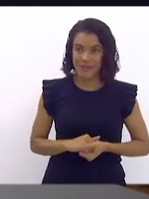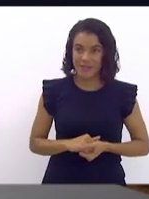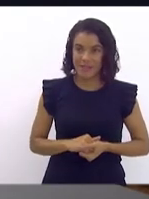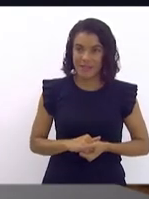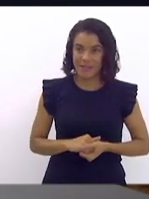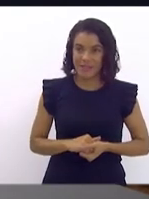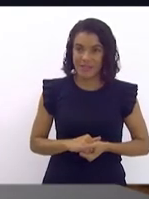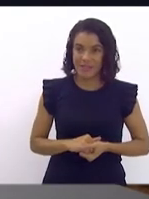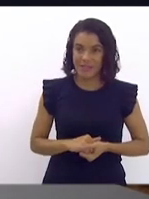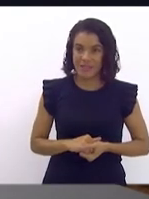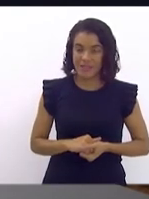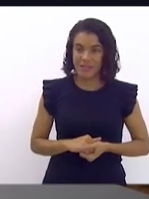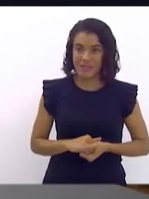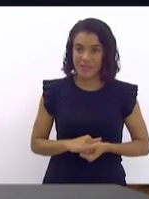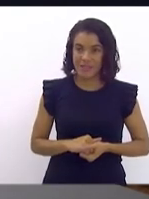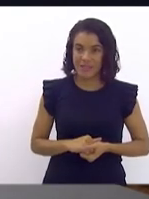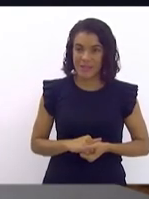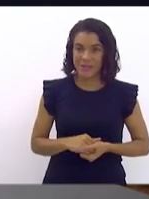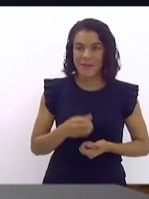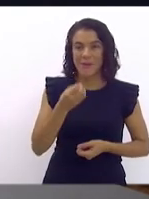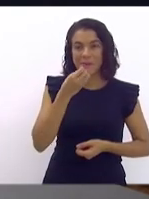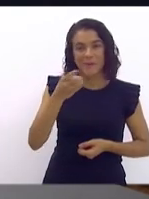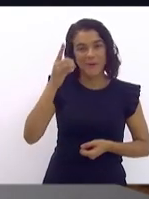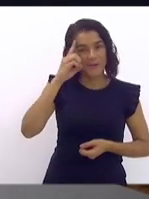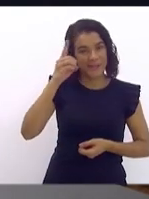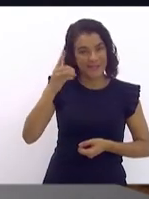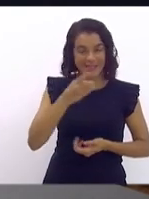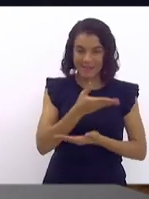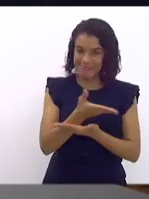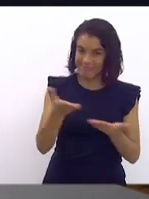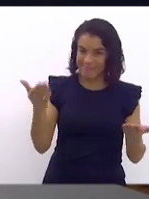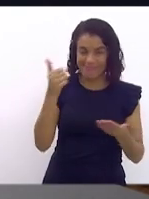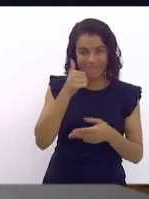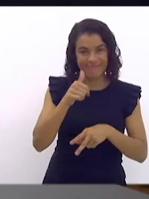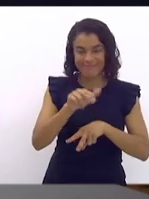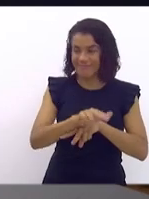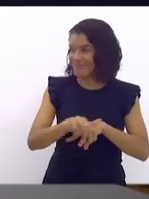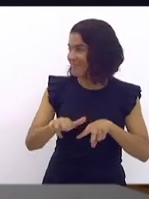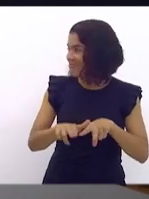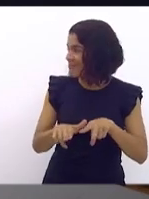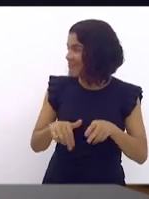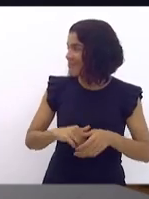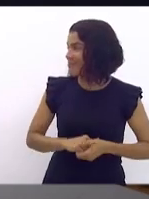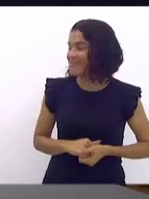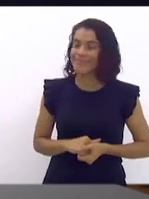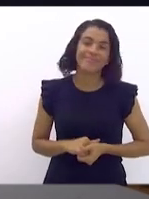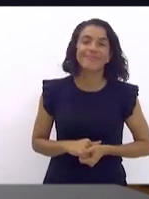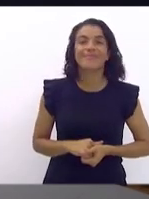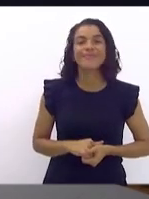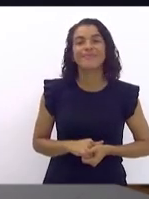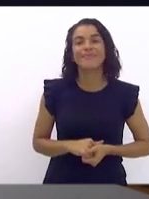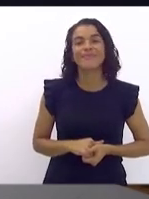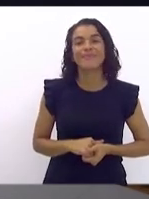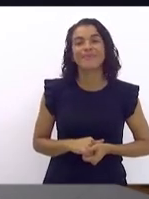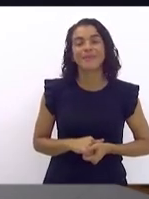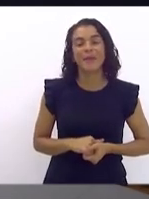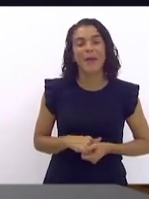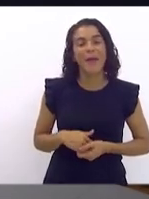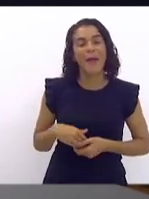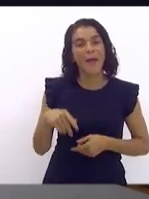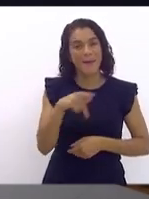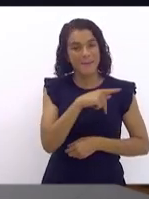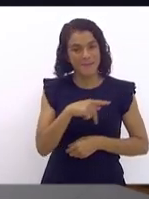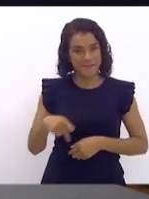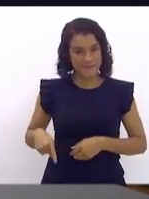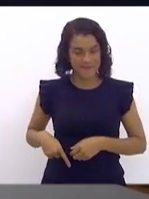Paulo. Bom dia a todas e todos. Cumprimentando a nossa presidente, deputada Marta Rocha,